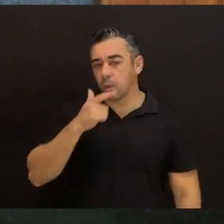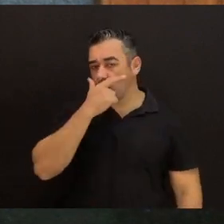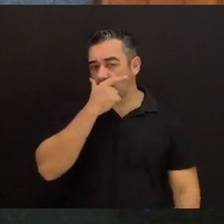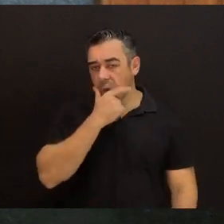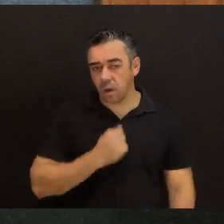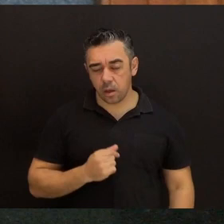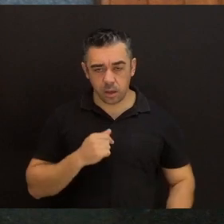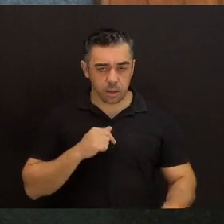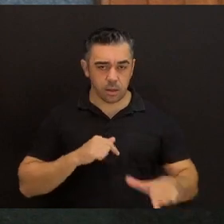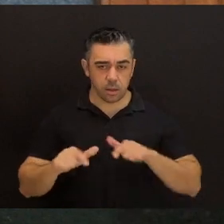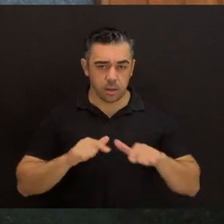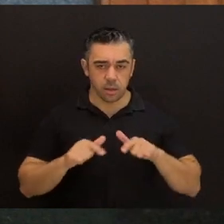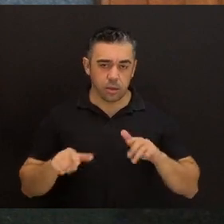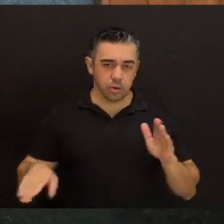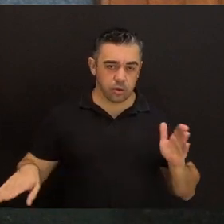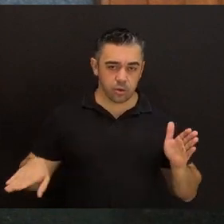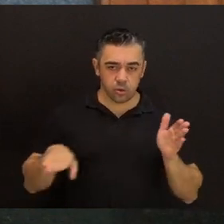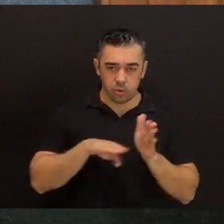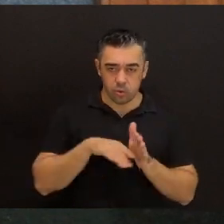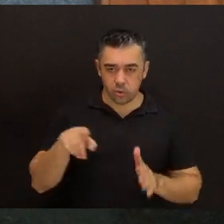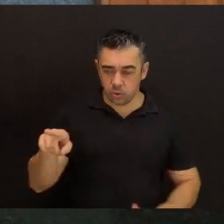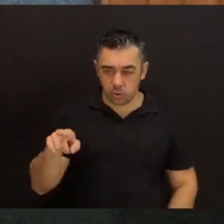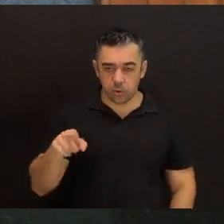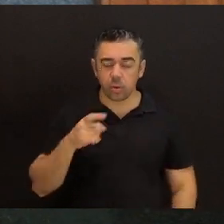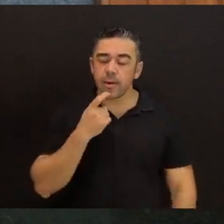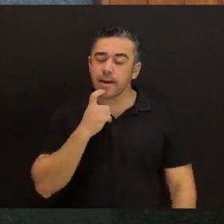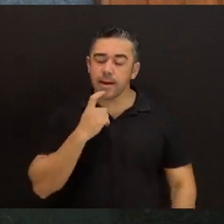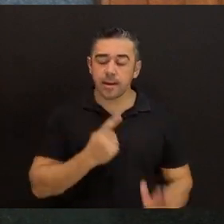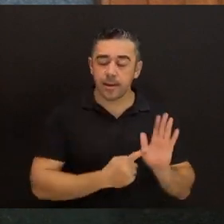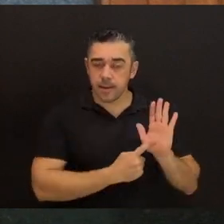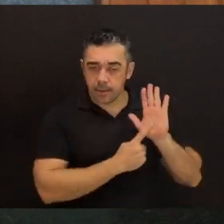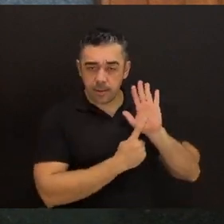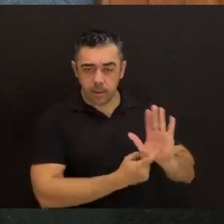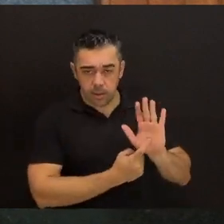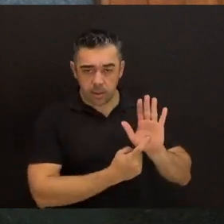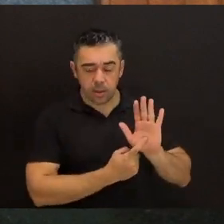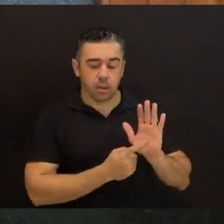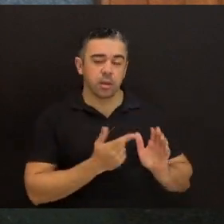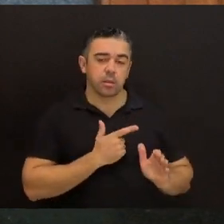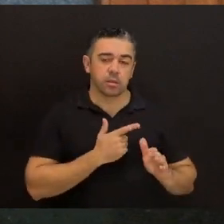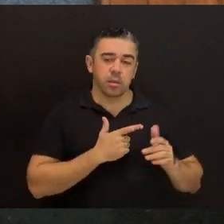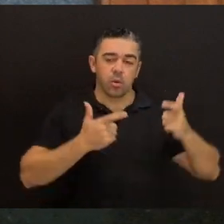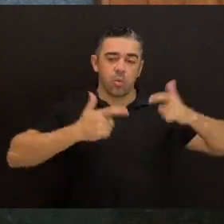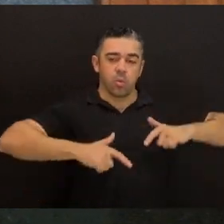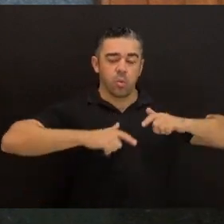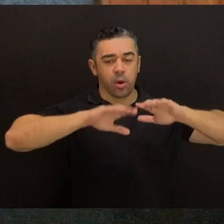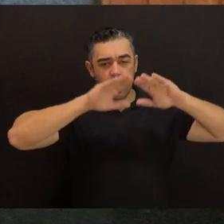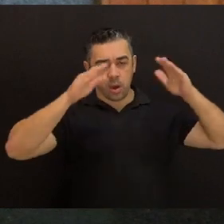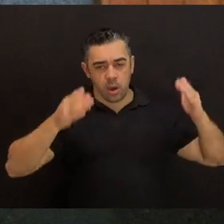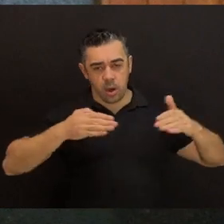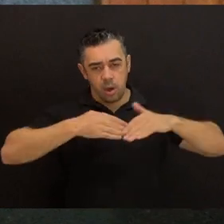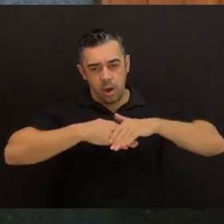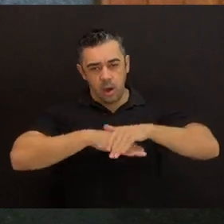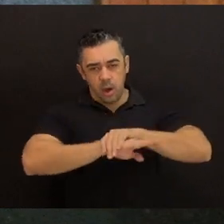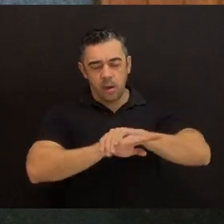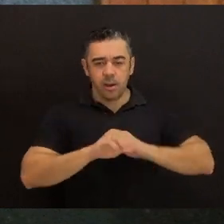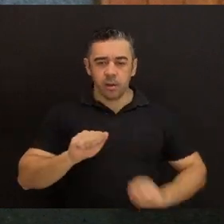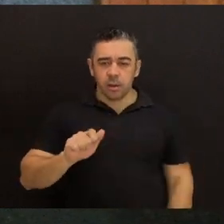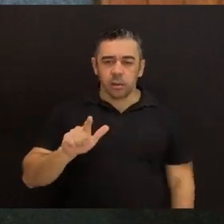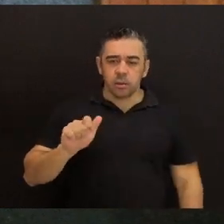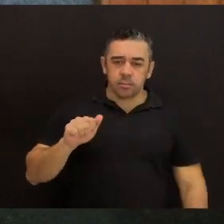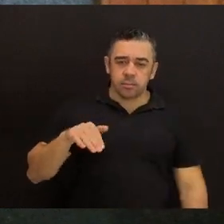nós chegamos nesse depósito como o vereador a lá que já mostrou aqui um depósito que fica na rua ali alamedar